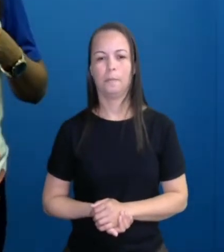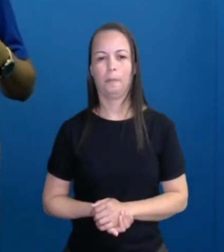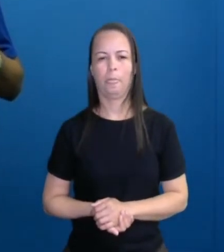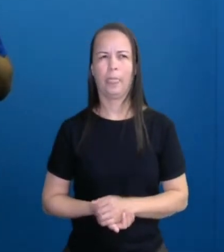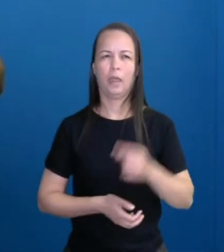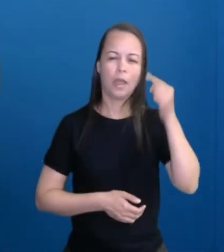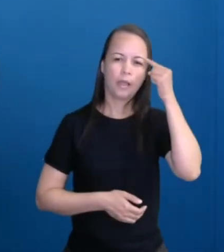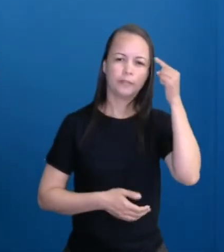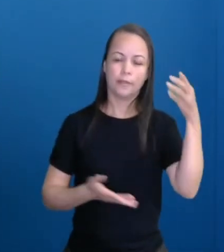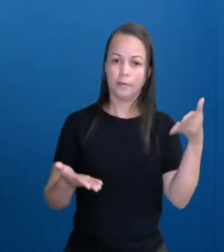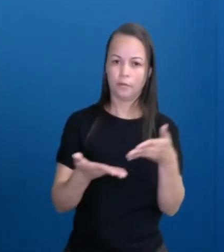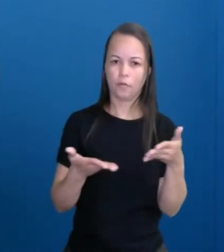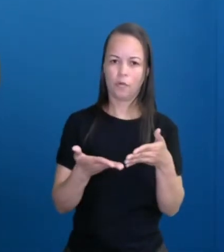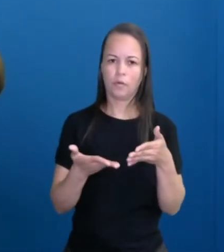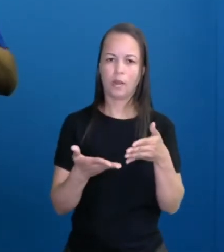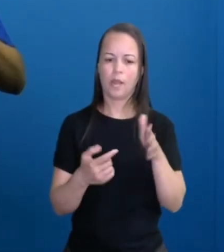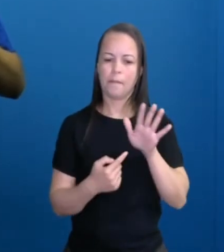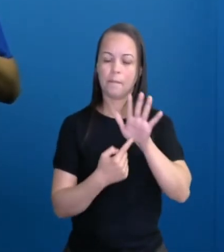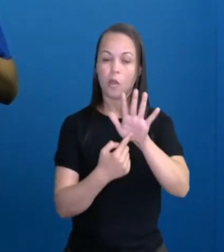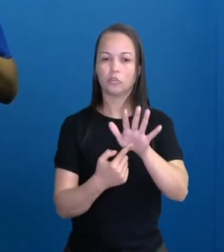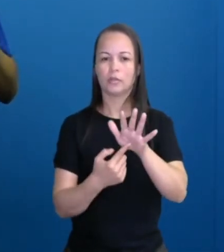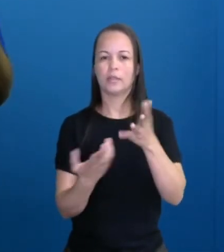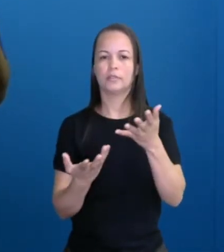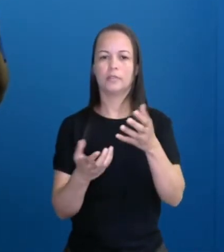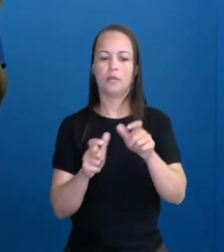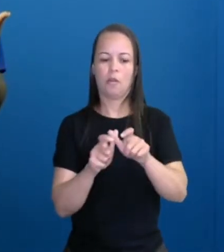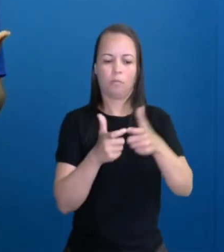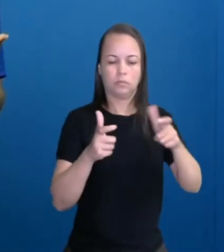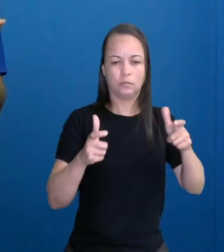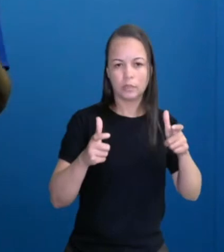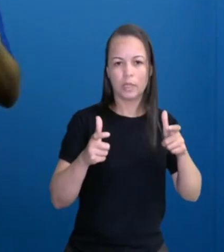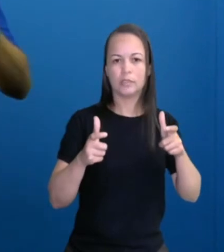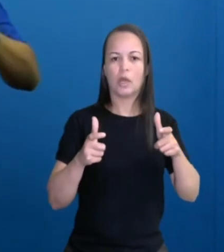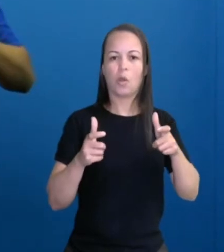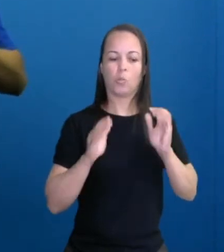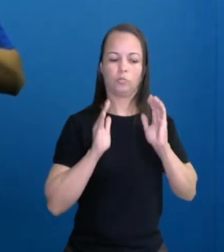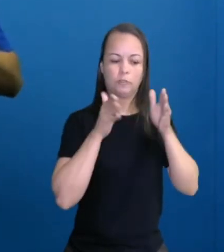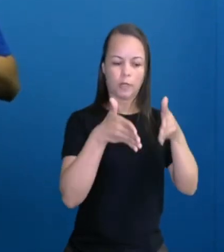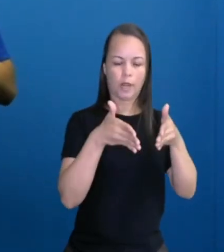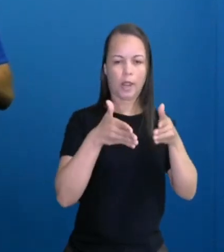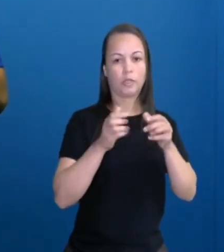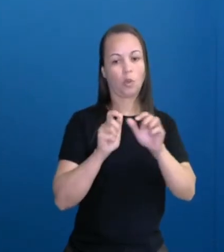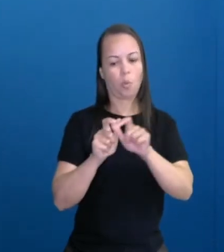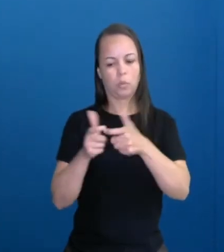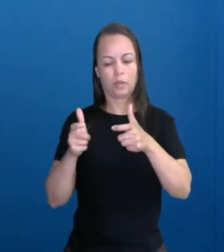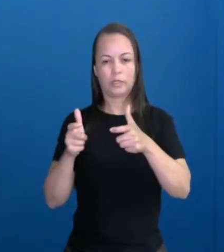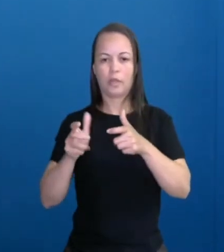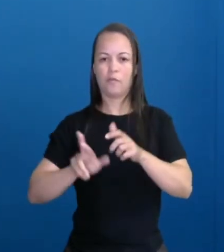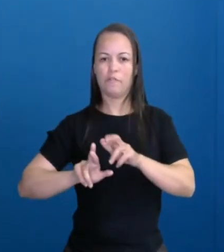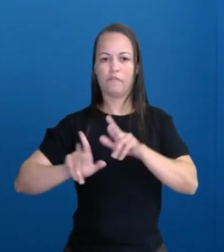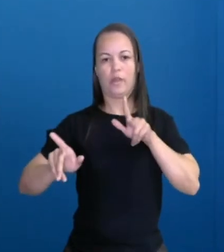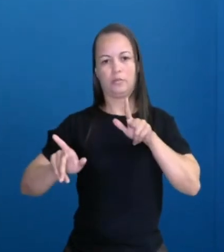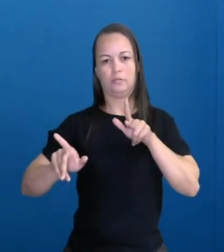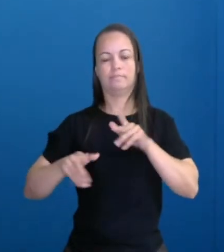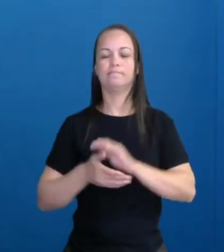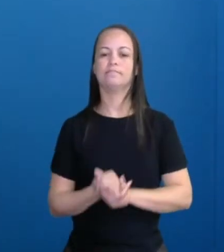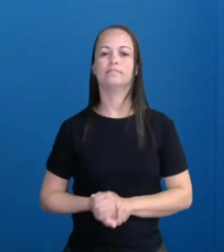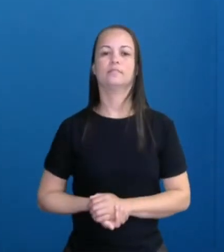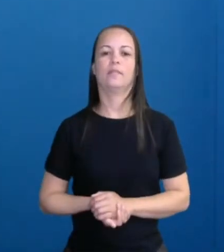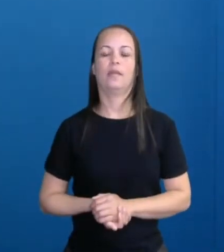A ideia agora é a gente identificar se as grandezas são diretas ou são inversas,